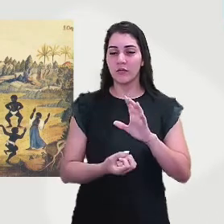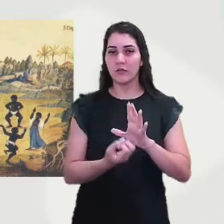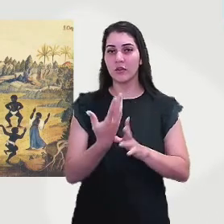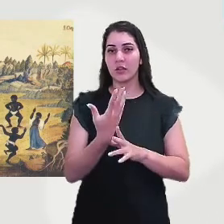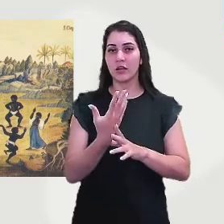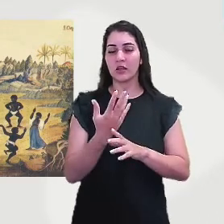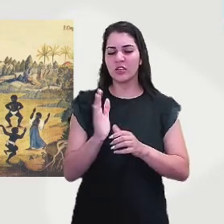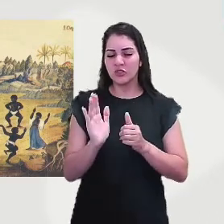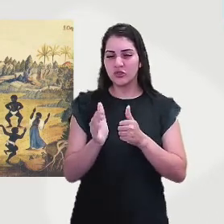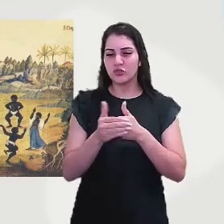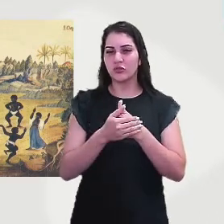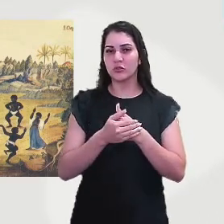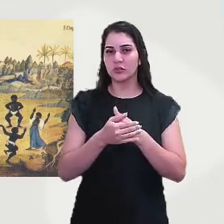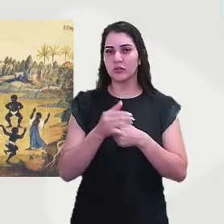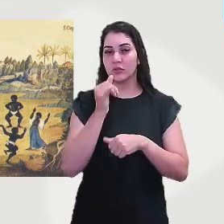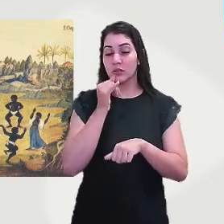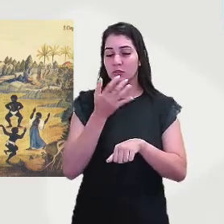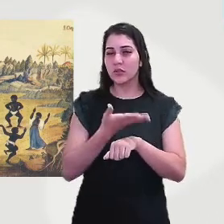camuflar eles treinando.